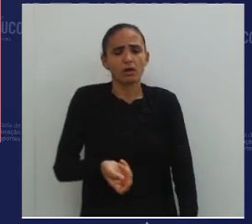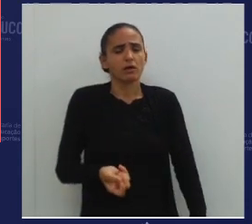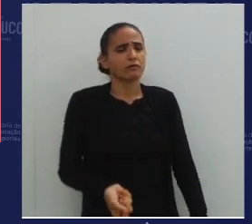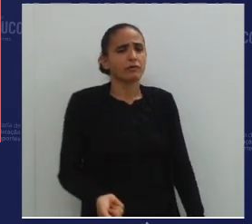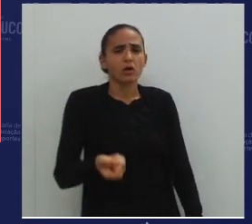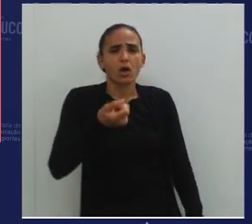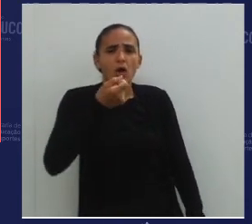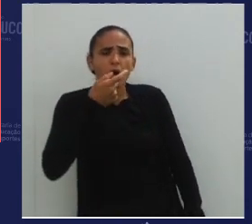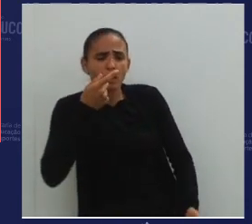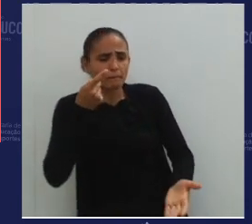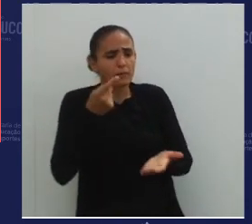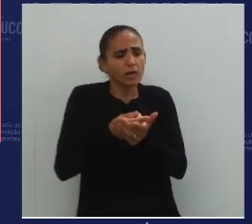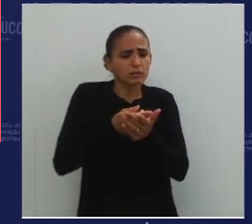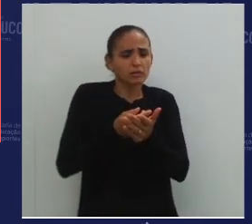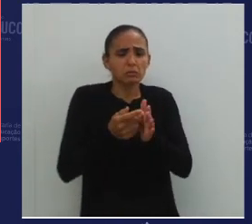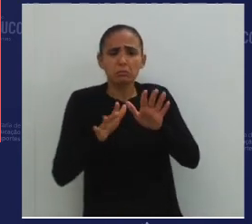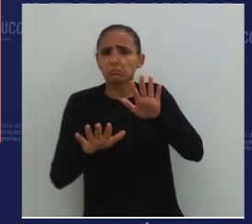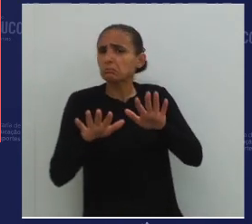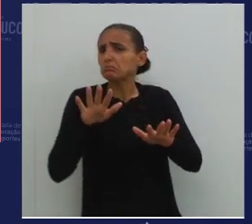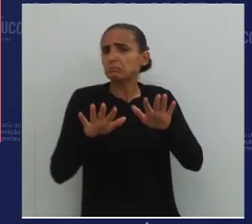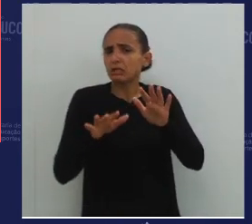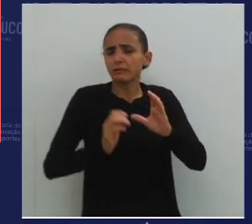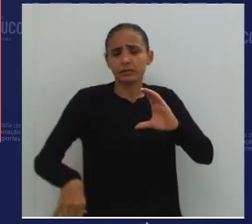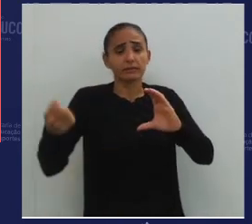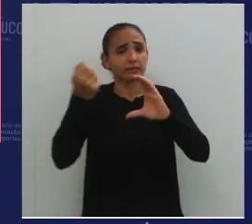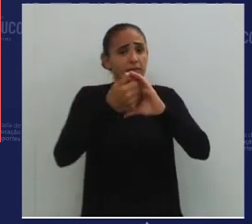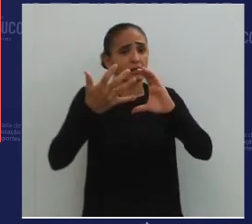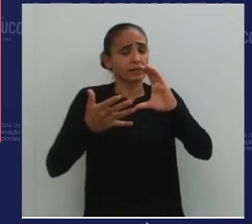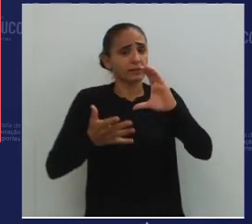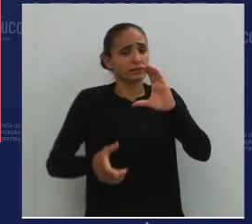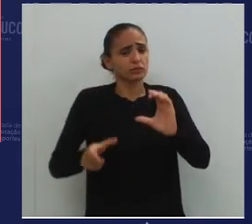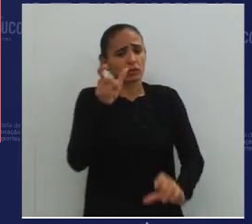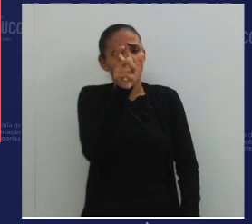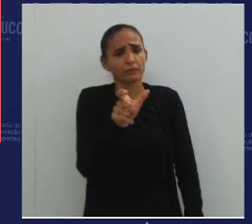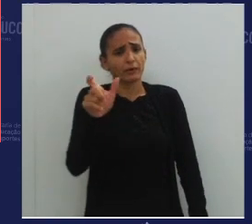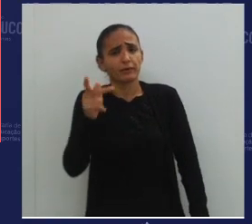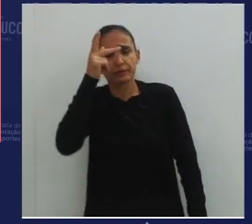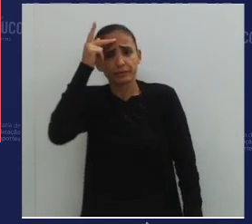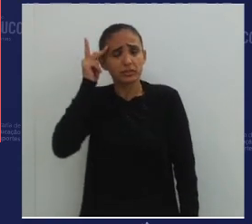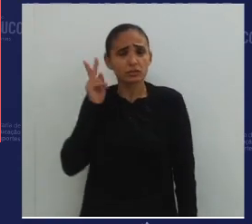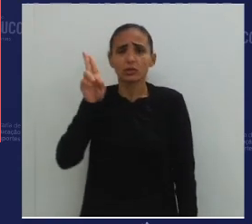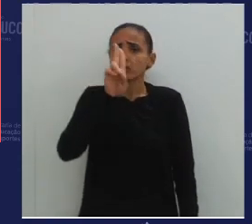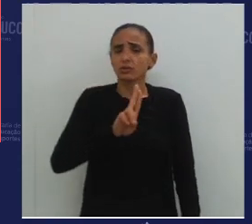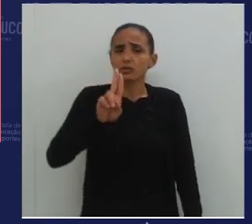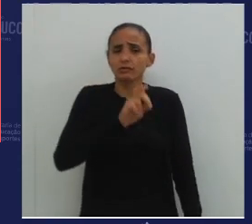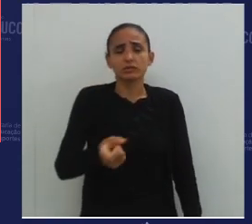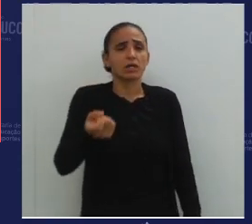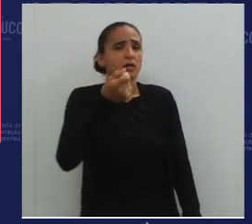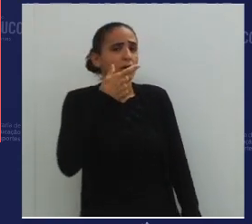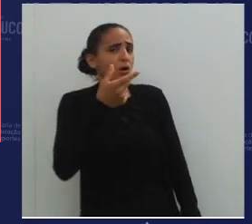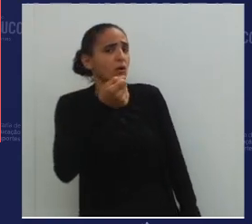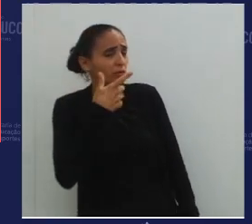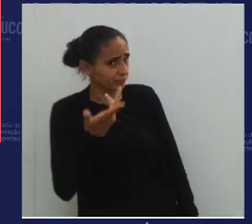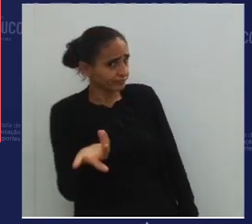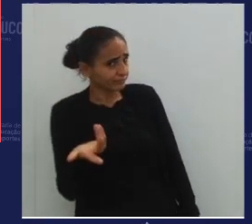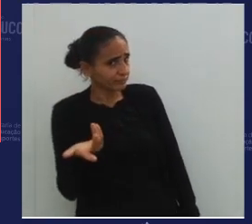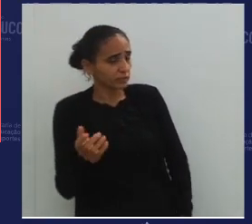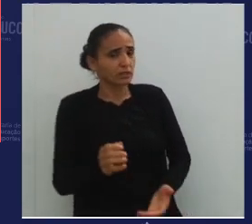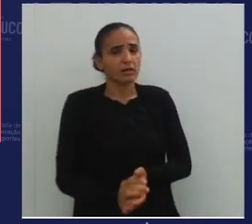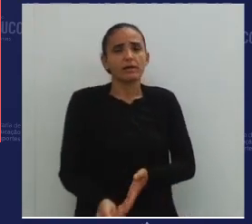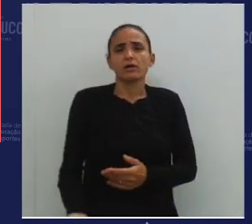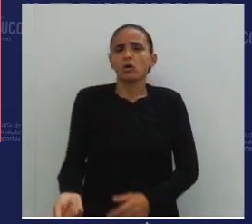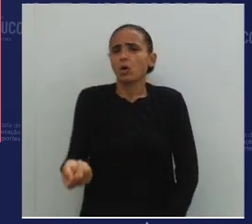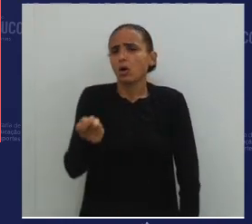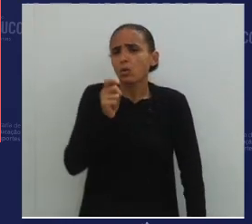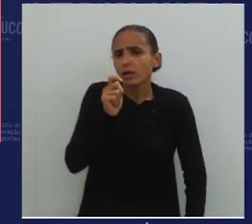vão variar de acordo com as características de pessoa que vai utilizar essa substância. Ou seja,